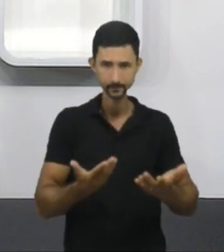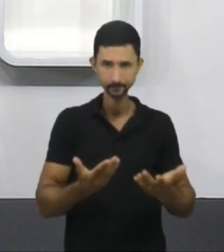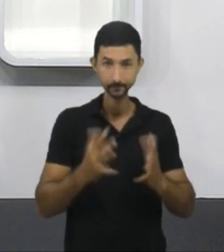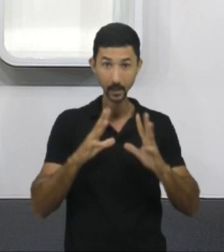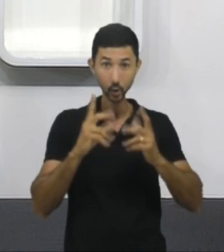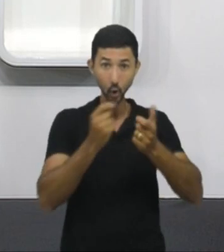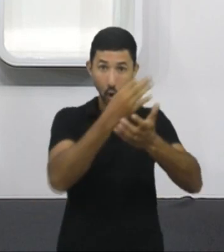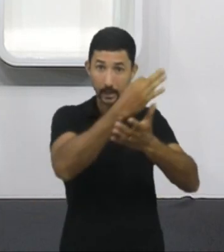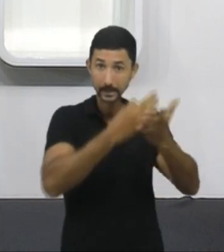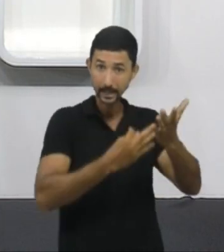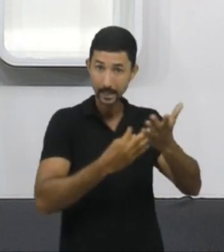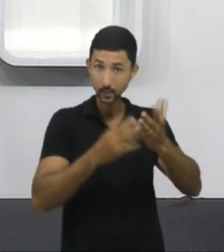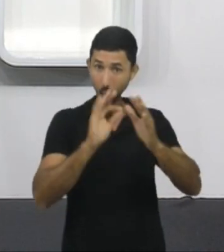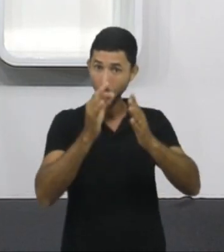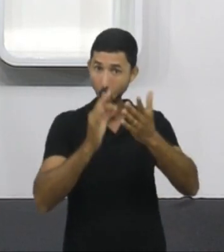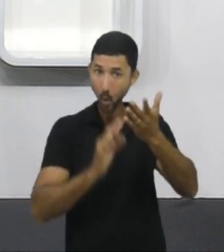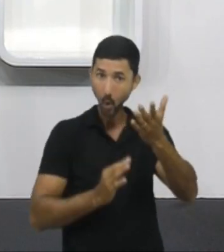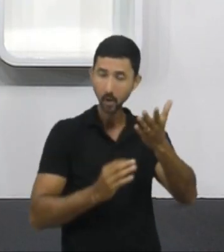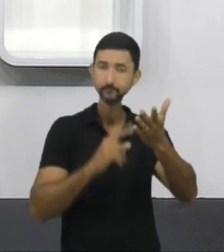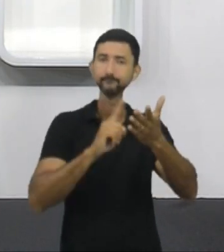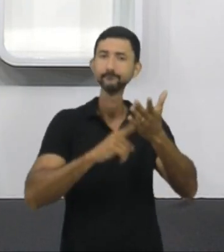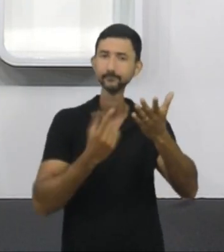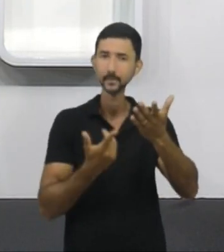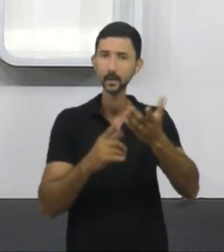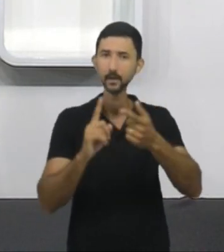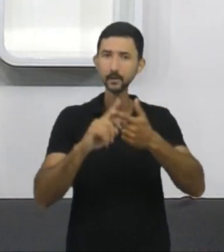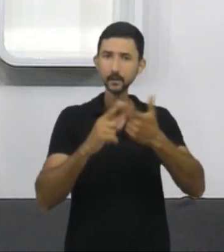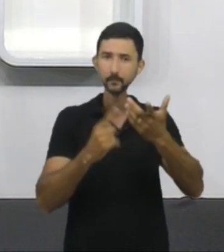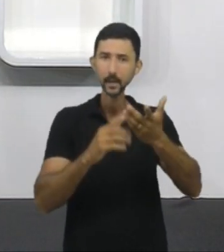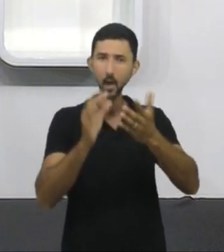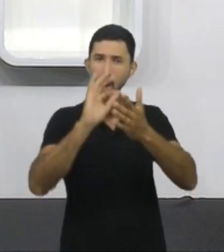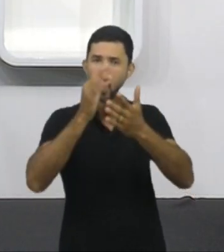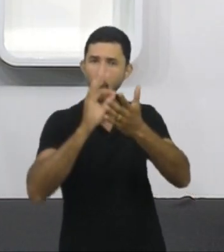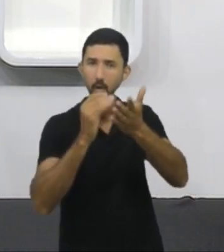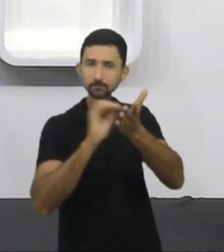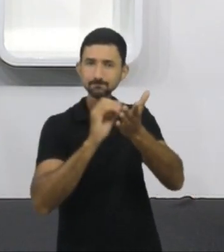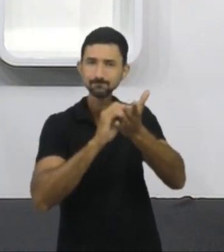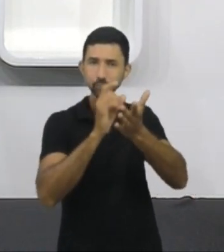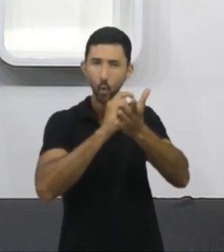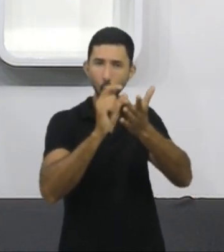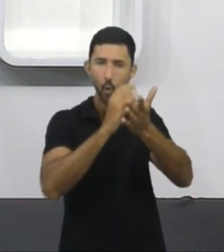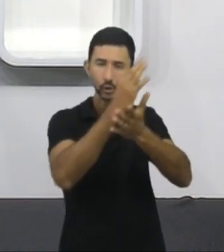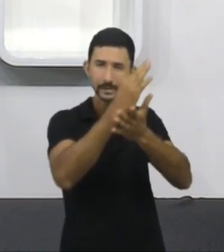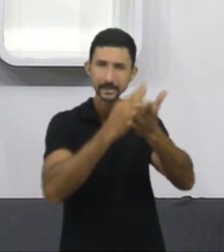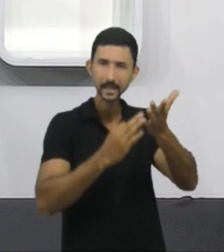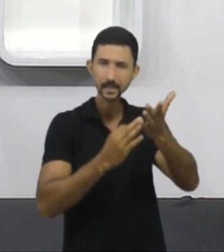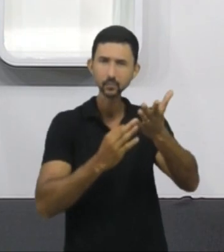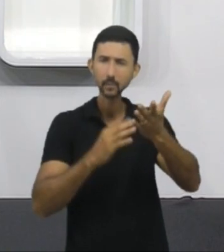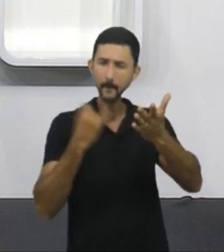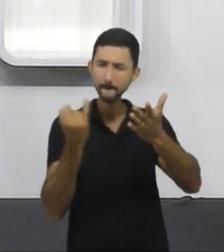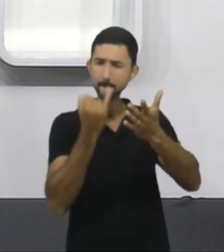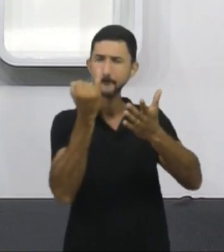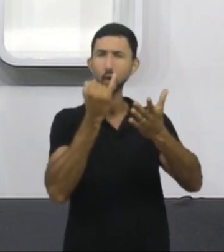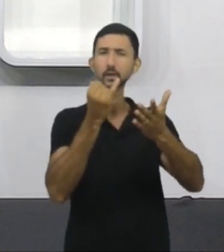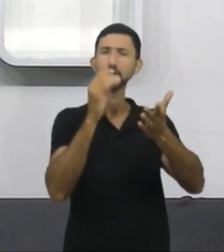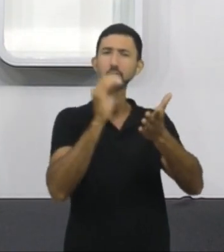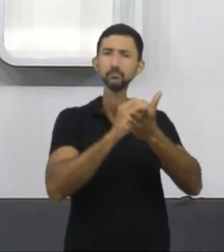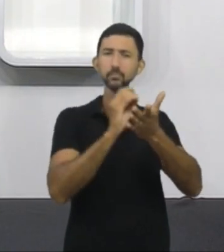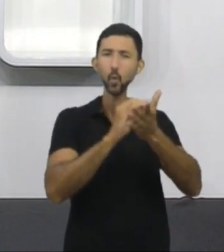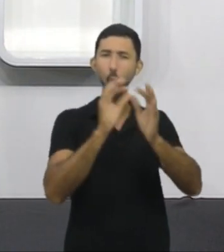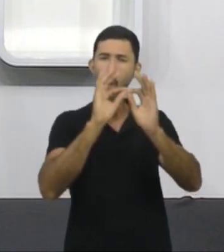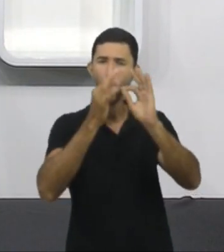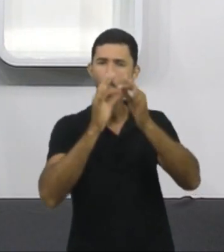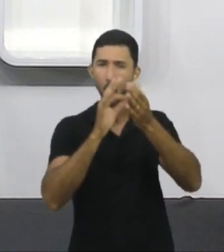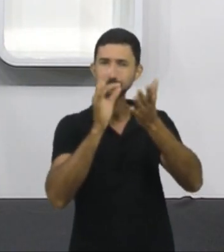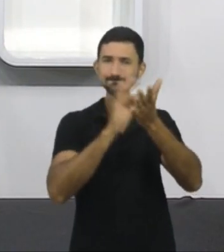Todo texto, ele é articulado e esses elementos que articulam o texto, eles têm um papel muito importante, porque sem